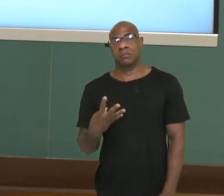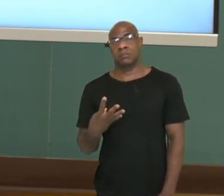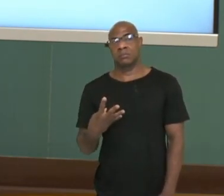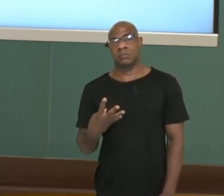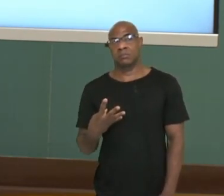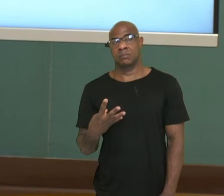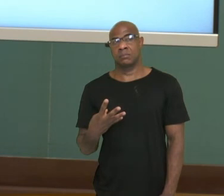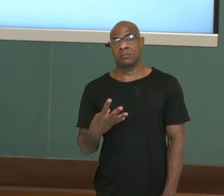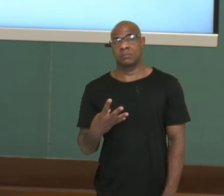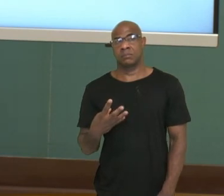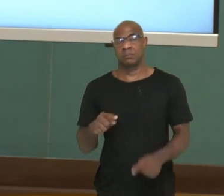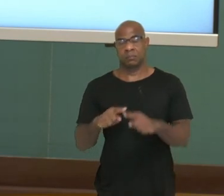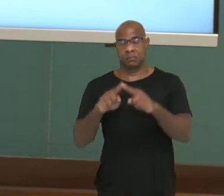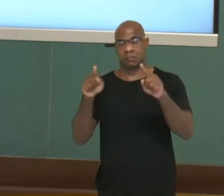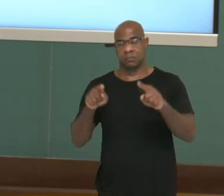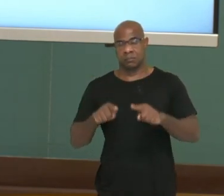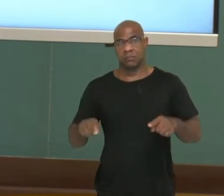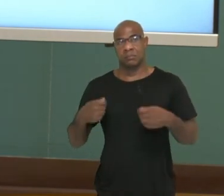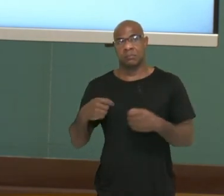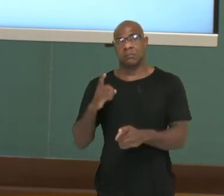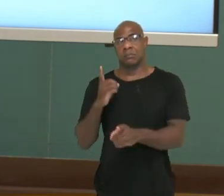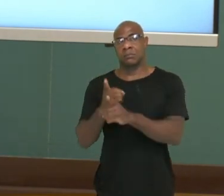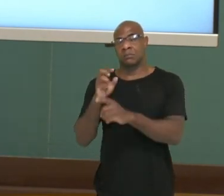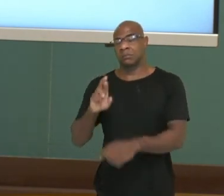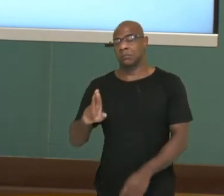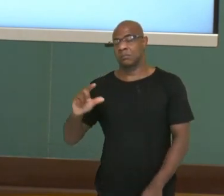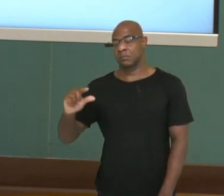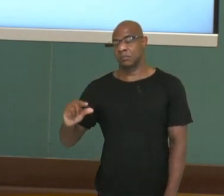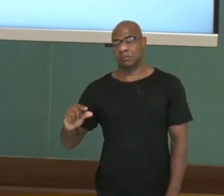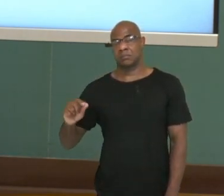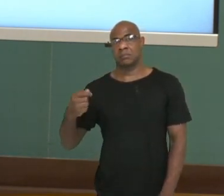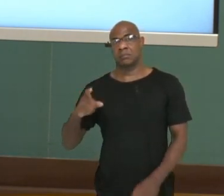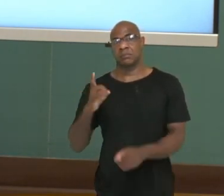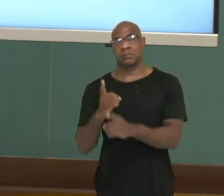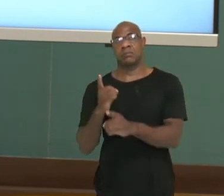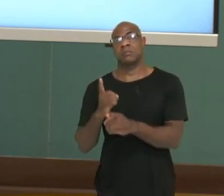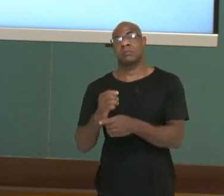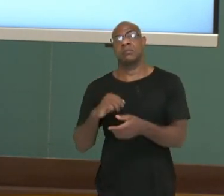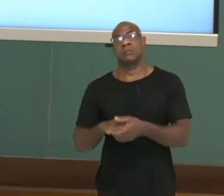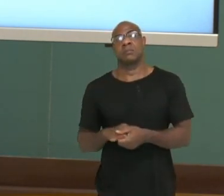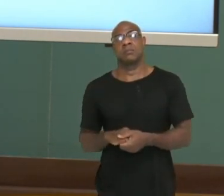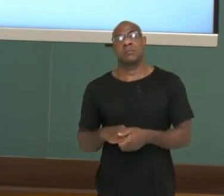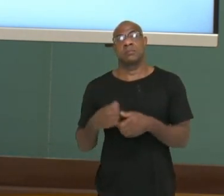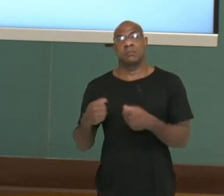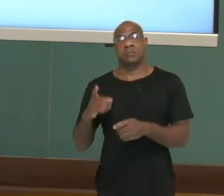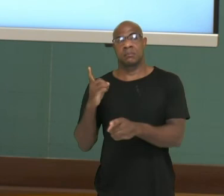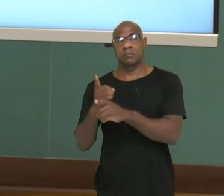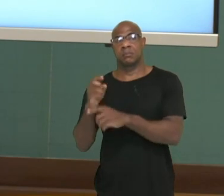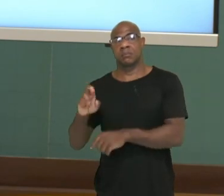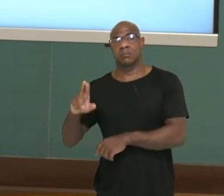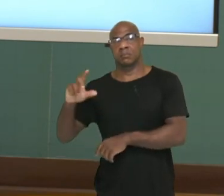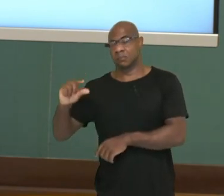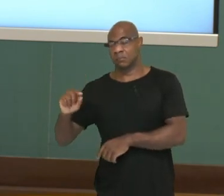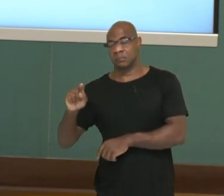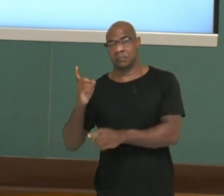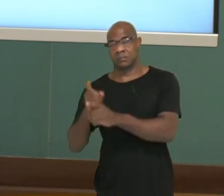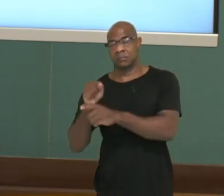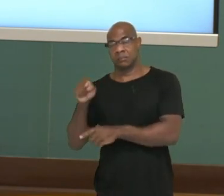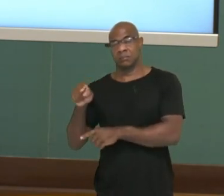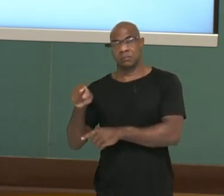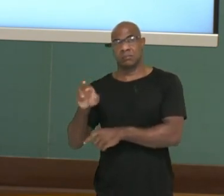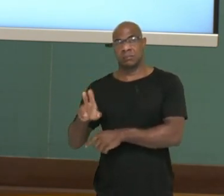é o Rzinho, né? Então, agora mudou um pouquinho. A gente tem que descobrir o Rzinho, tá? Vamos